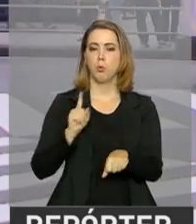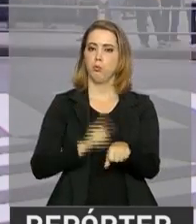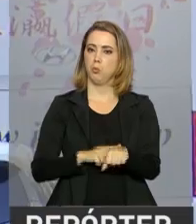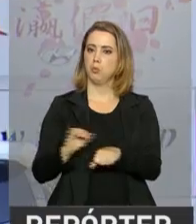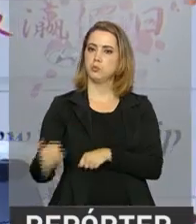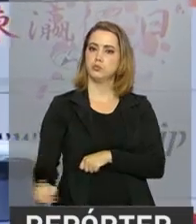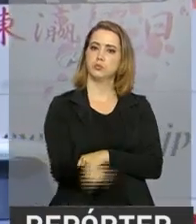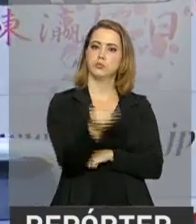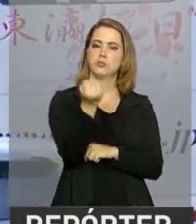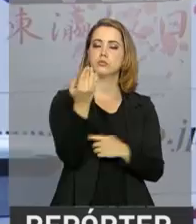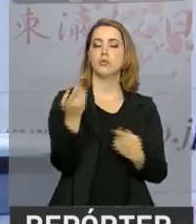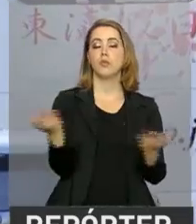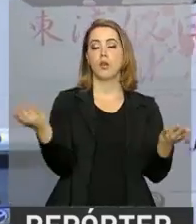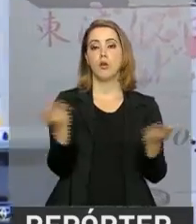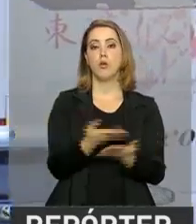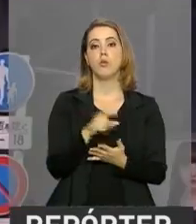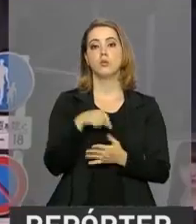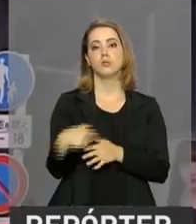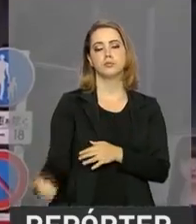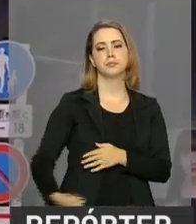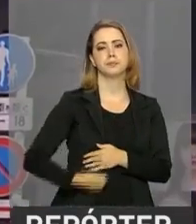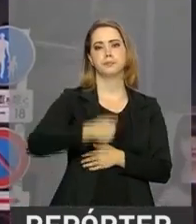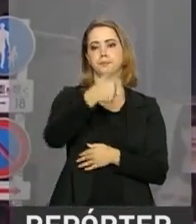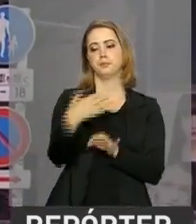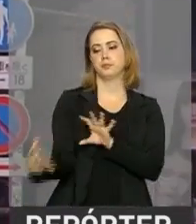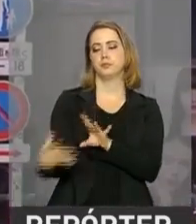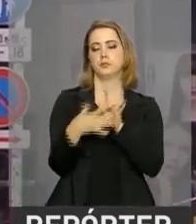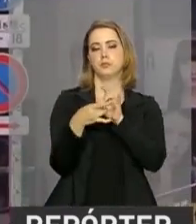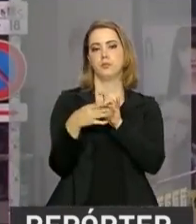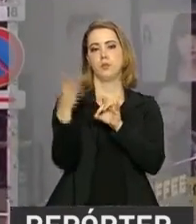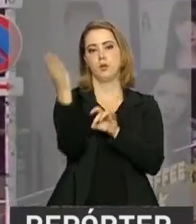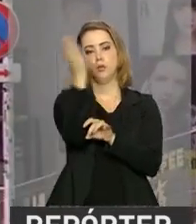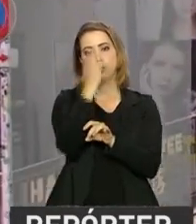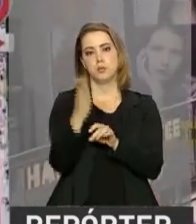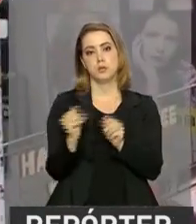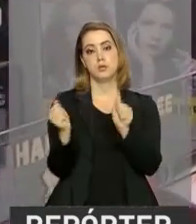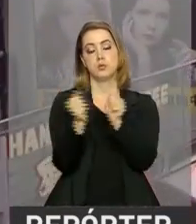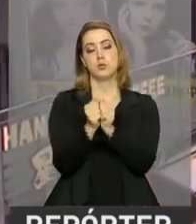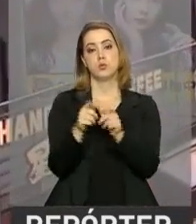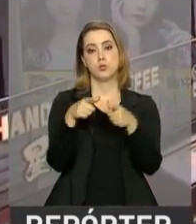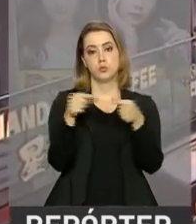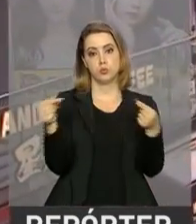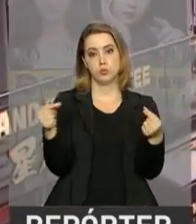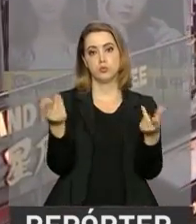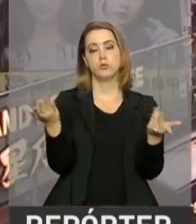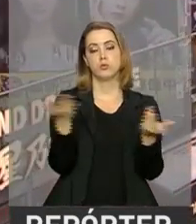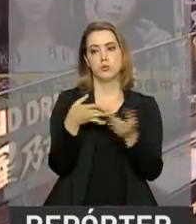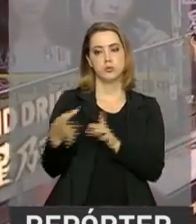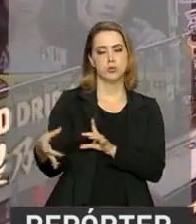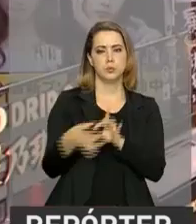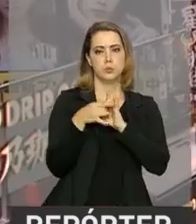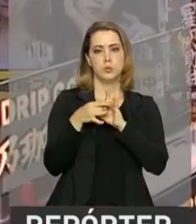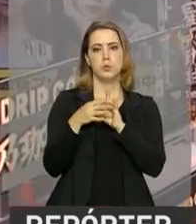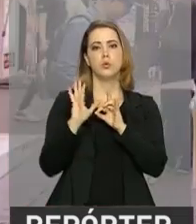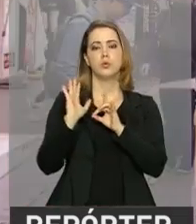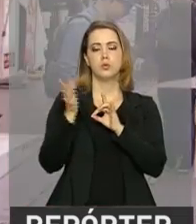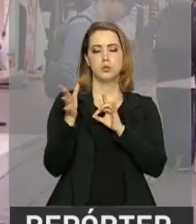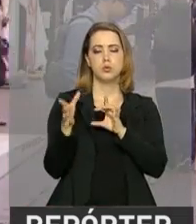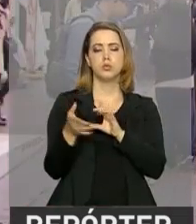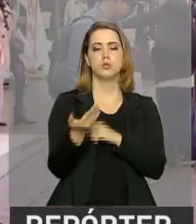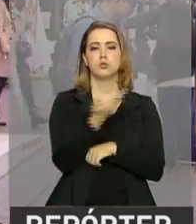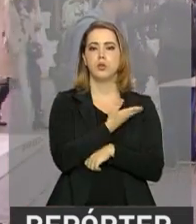oportunidade. Oportunidade para reforçar os laços entre Brasil e Japão, reaproximar parceiros